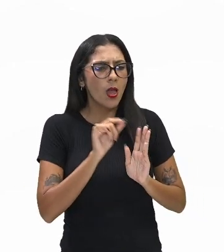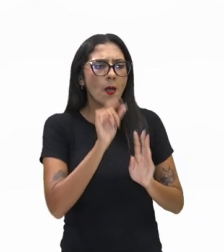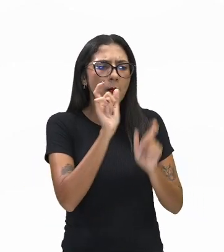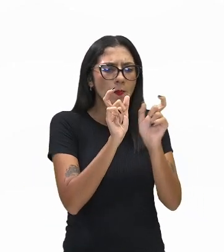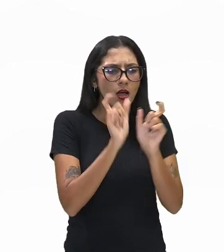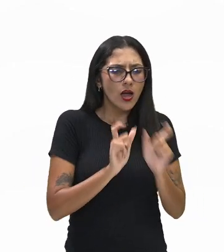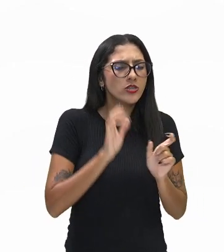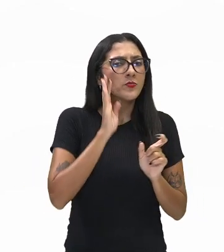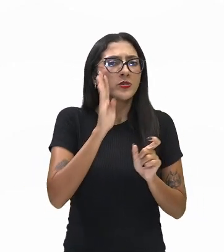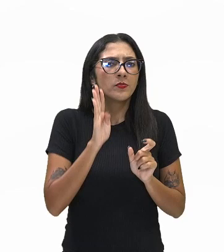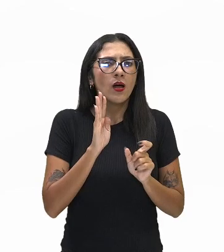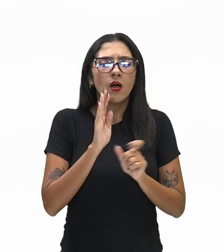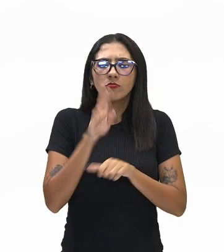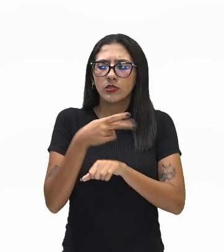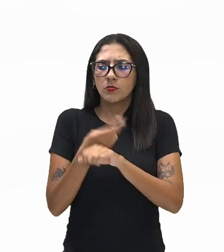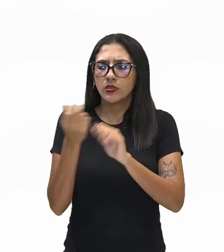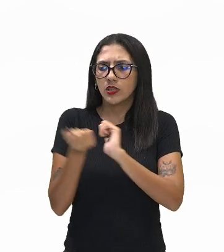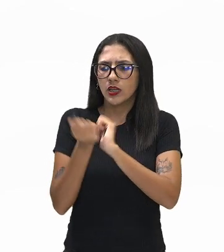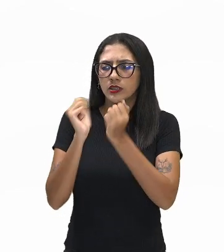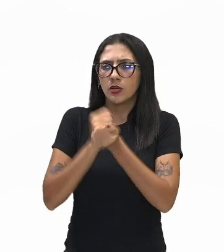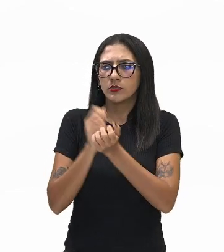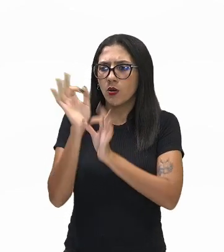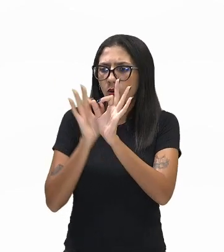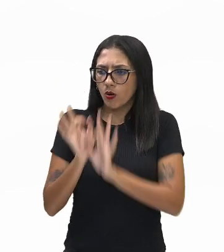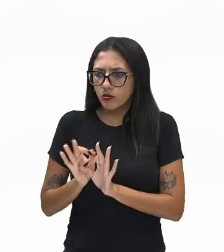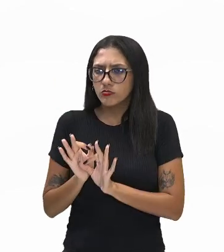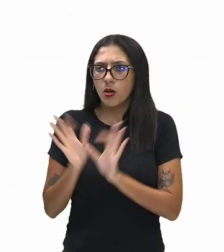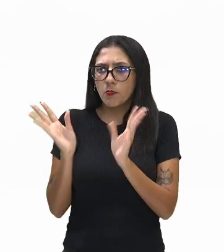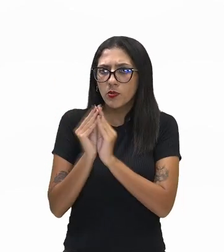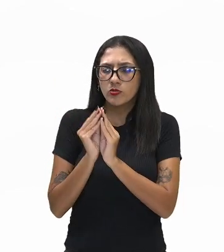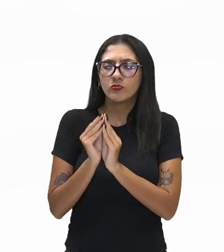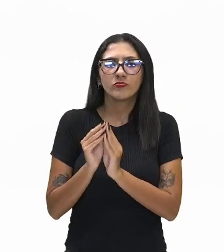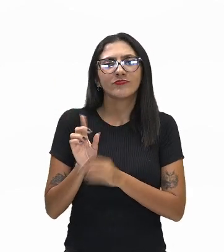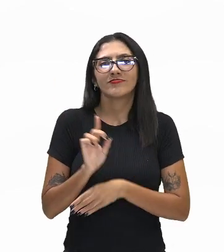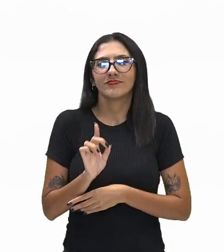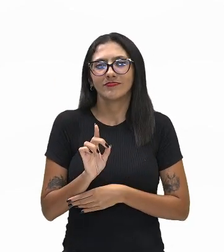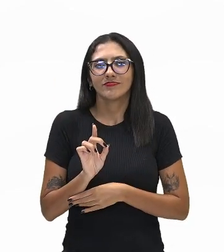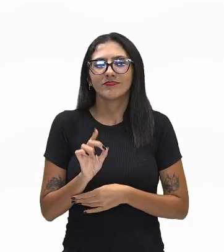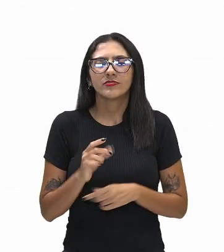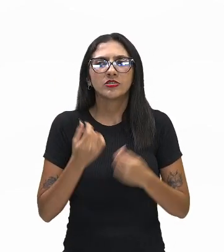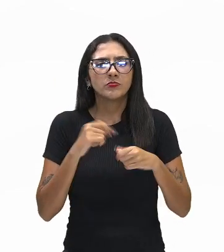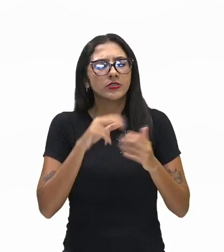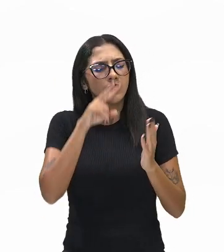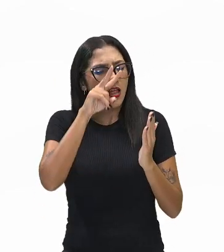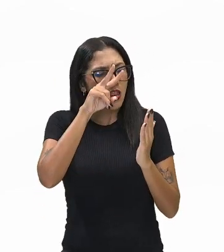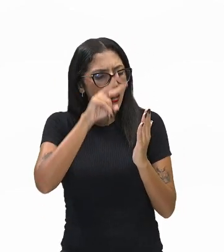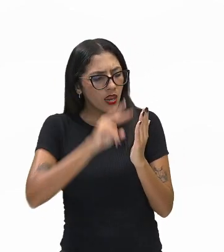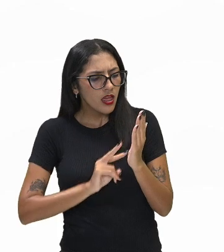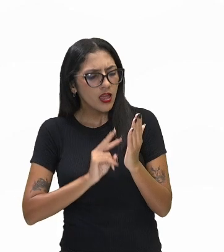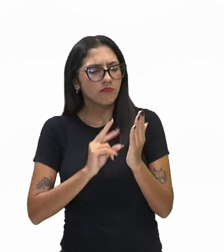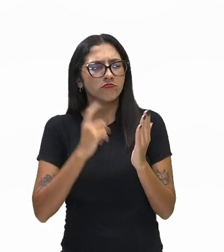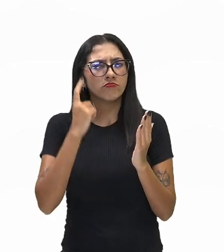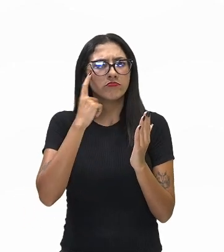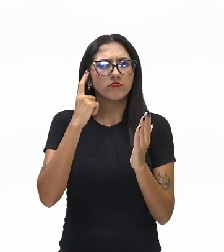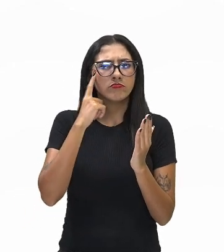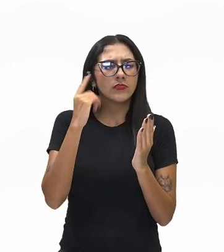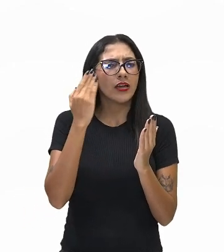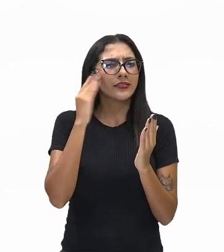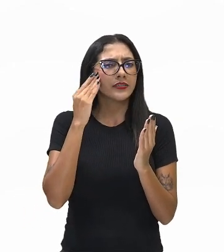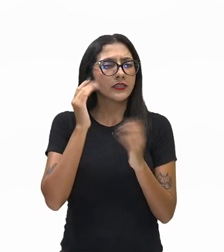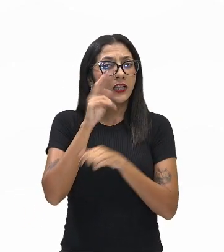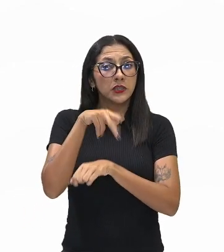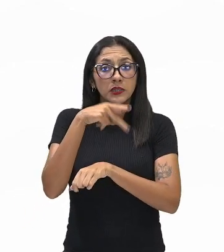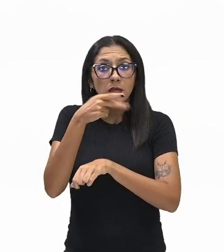e organizar para fazer um resumo. Não, ele vai, né, interpretar e colocar aí o seu ponto